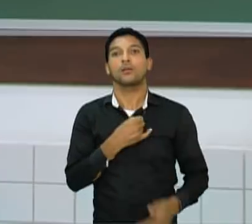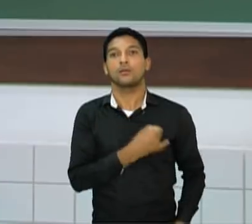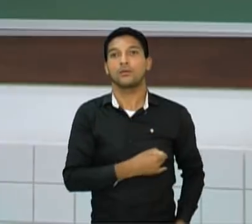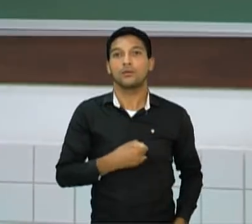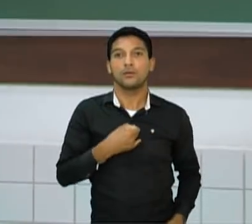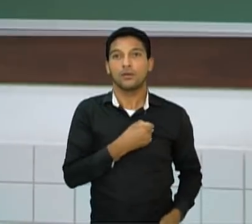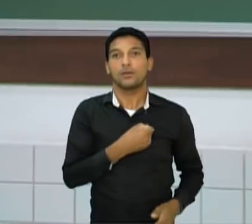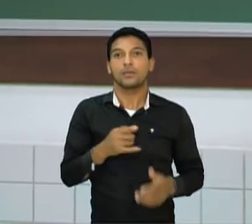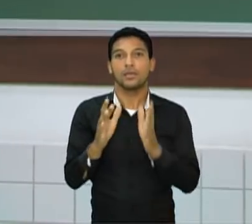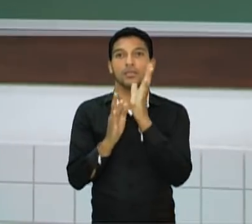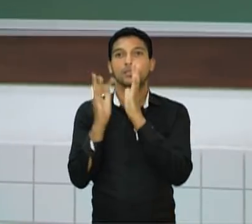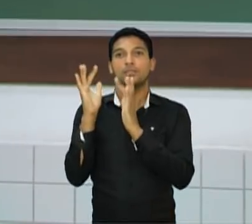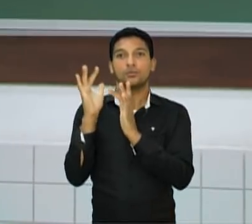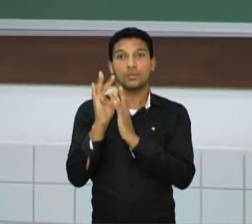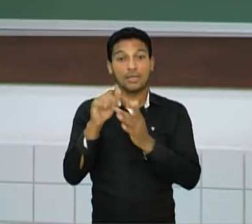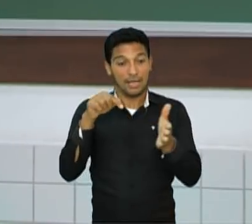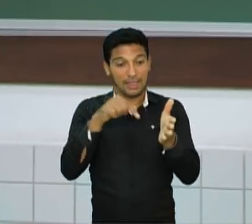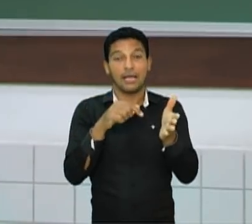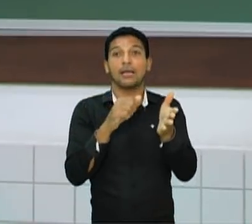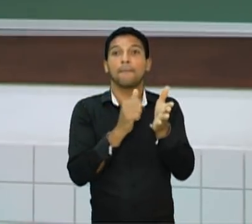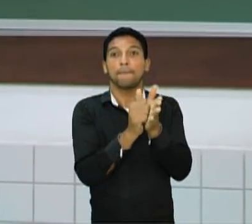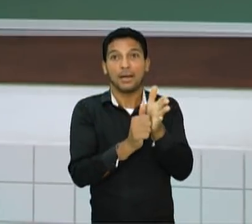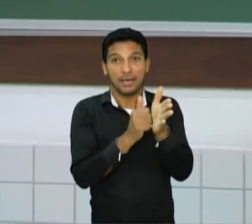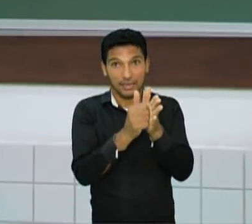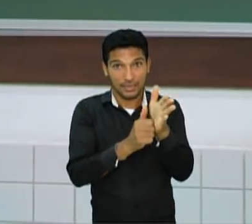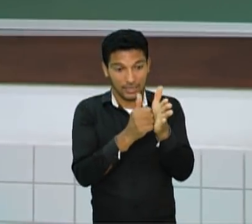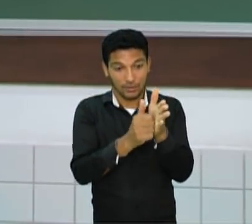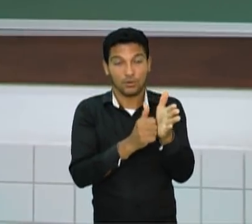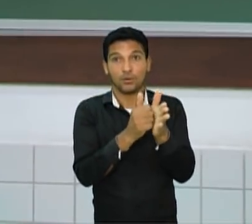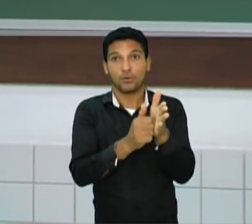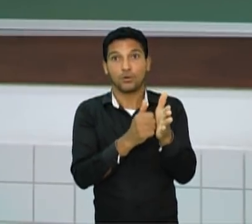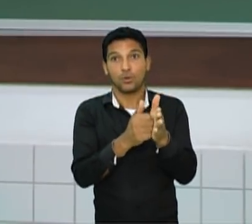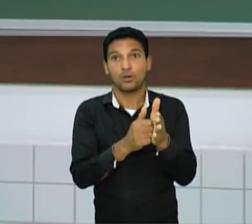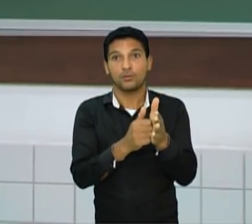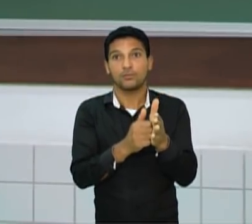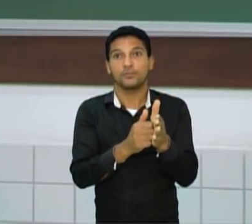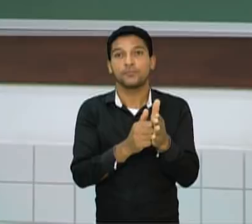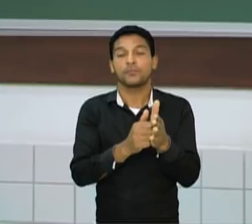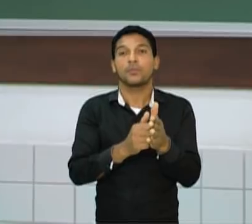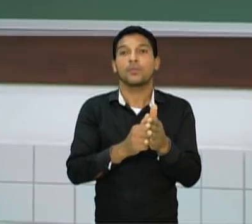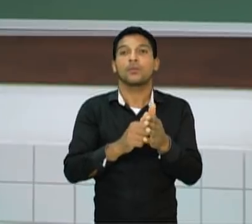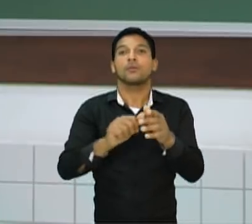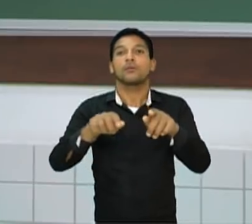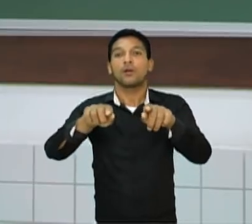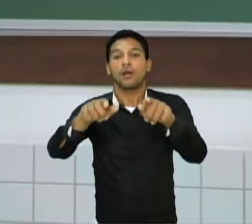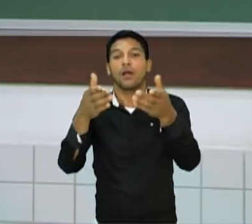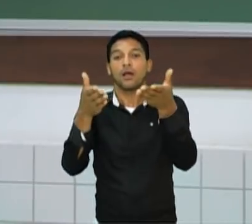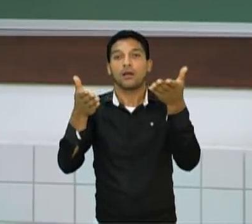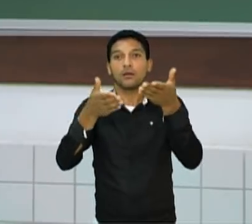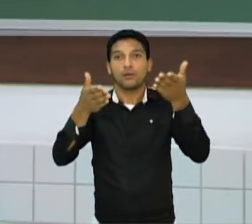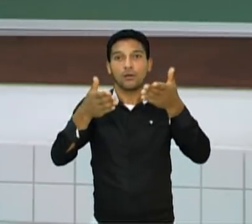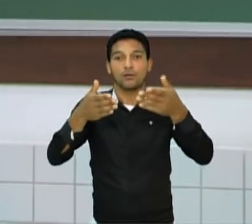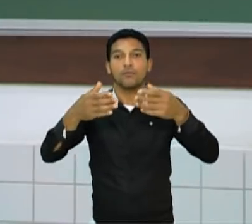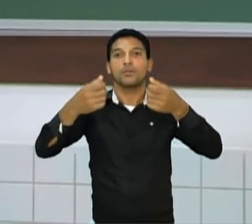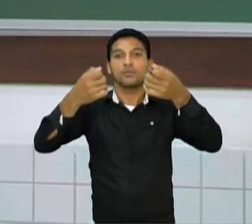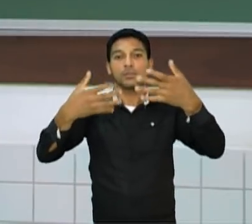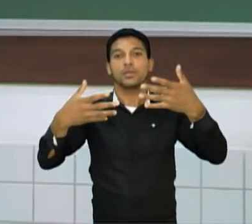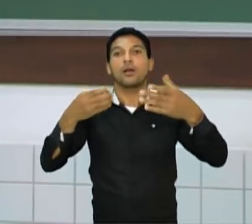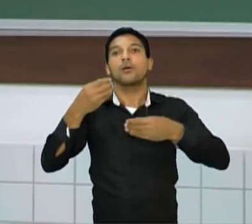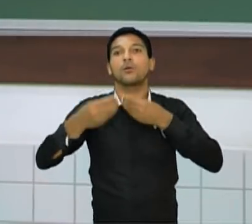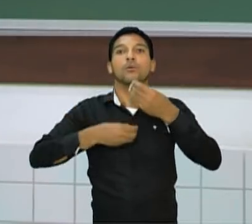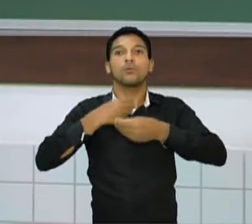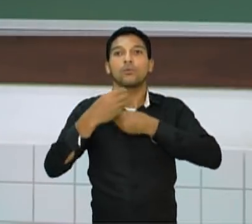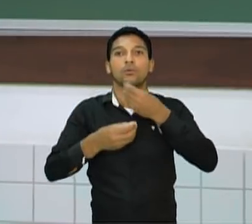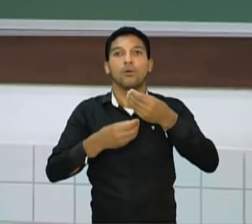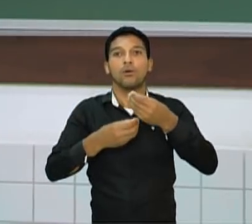feito por escravizados, escravizadas, perdão. E agora nós vamos falar sobre também a questão da educação em Paranaguá